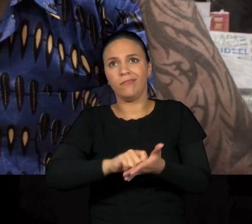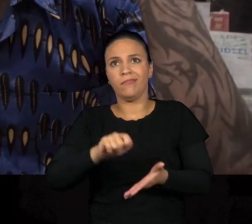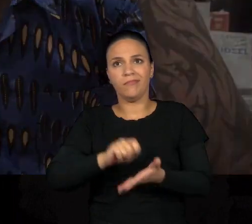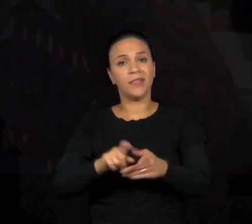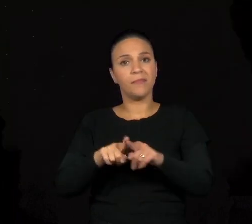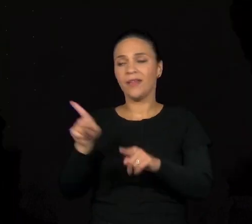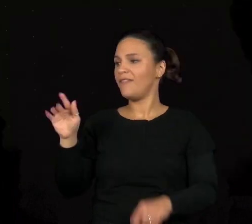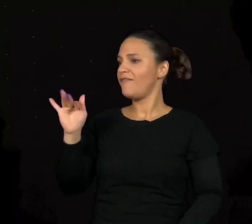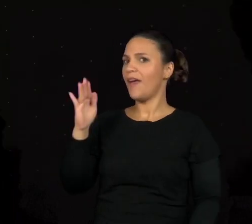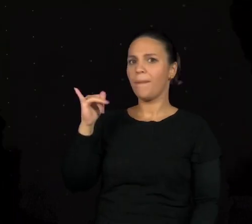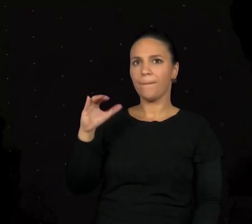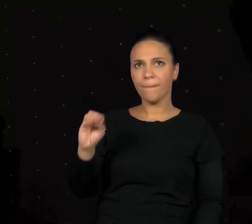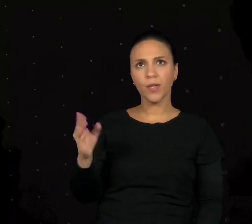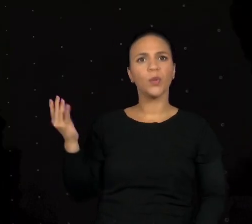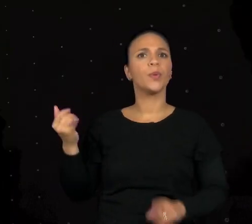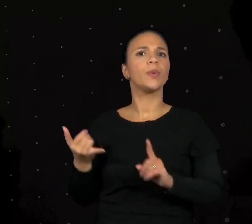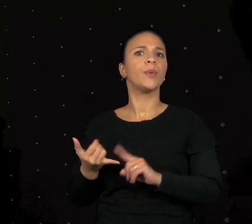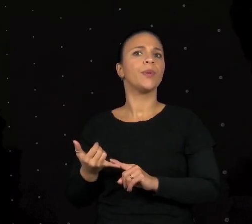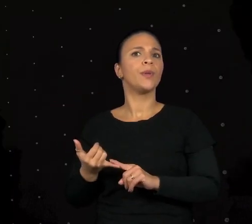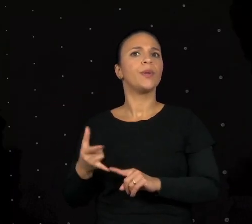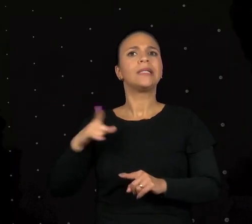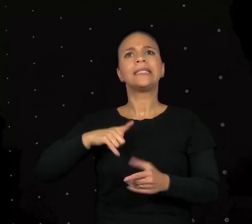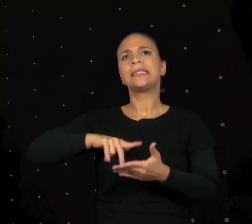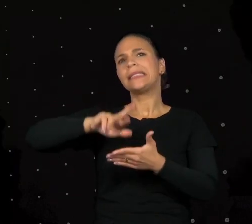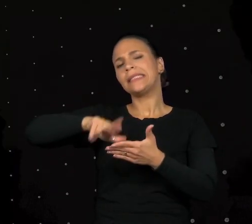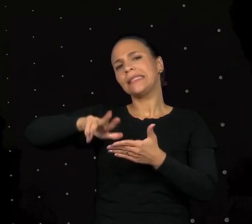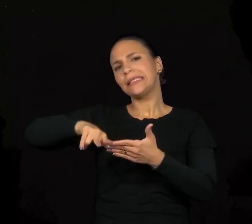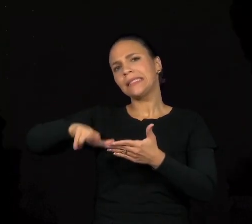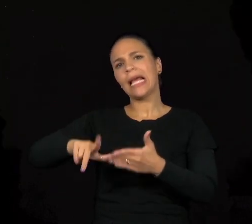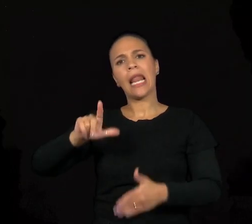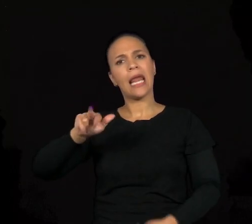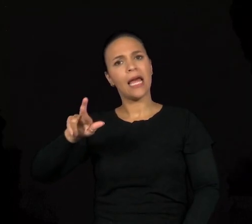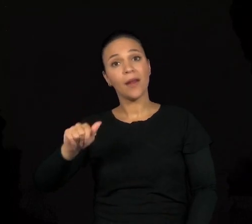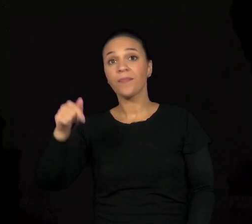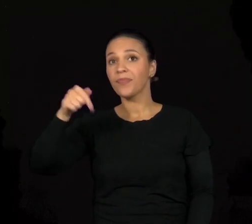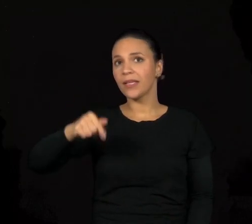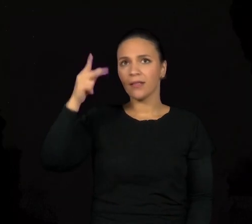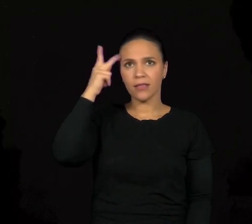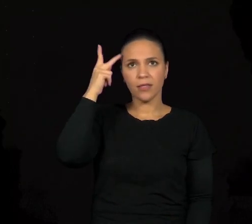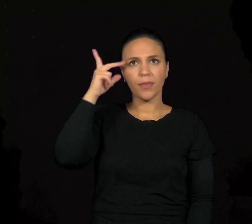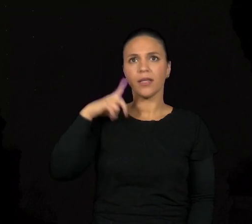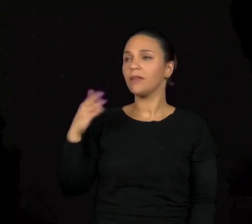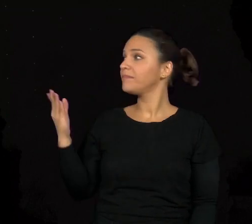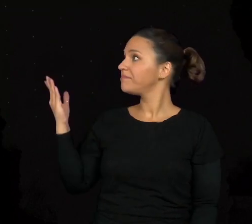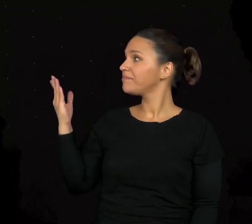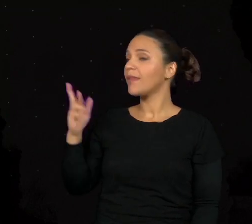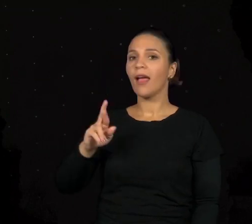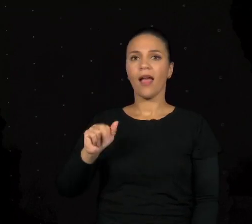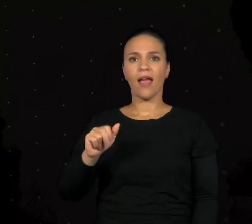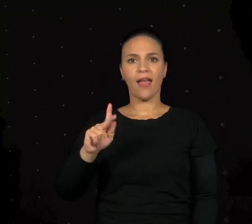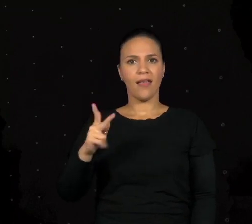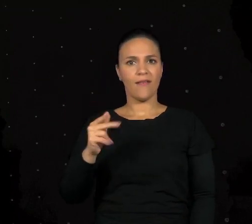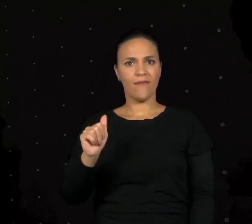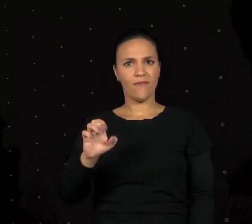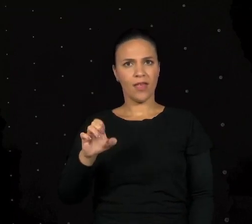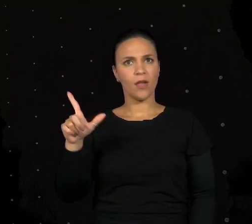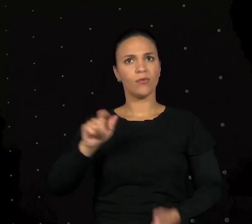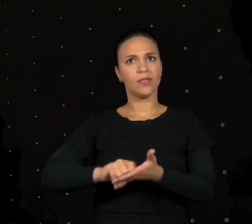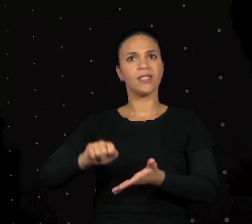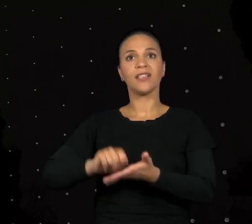Cabral, temos Edjan Costa, Lara de Paula. Aqui em São Paulo destaco Rafael Silva, que escreveu o livro